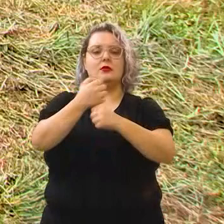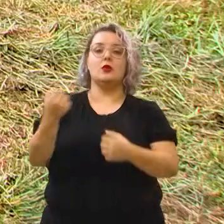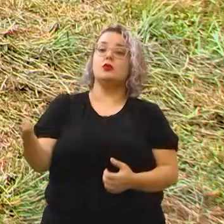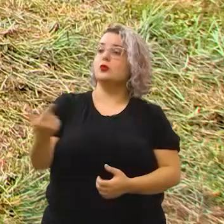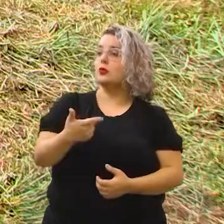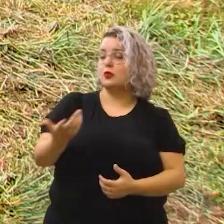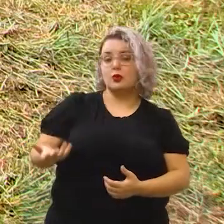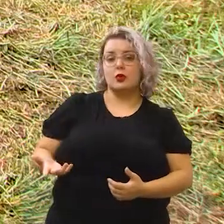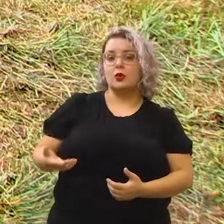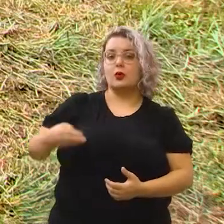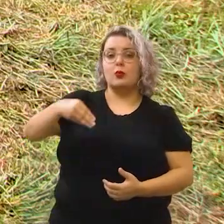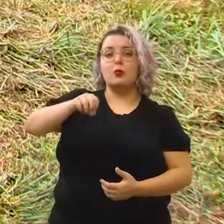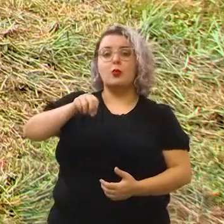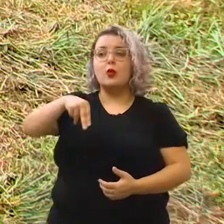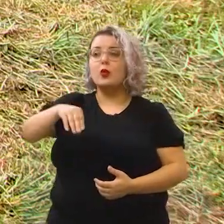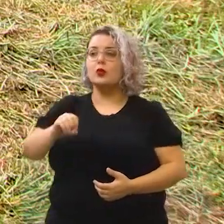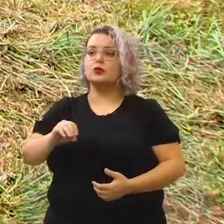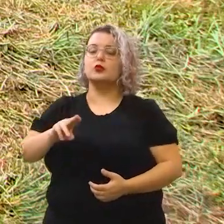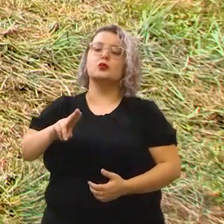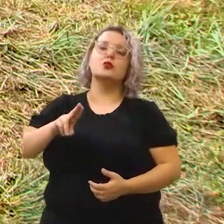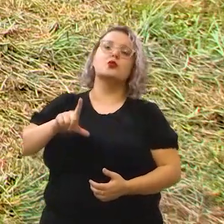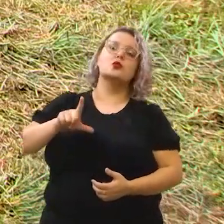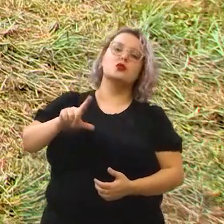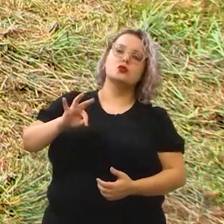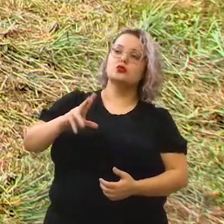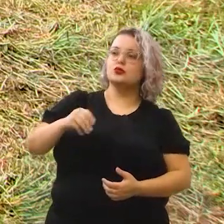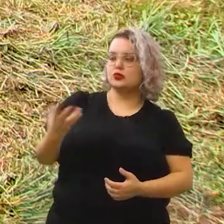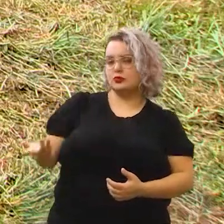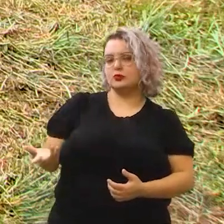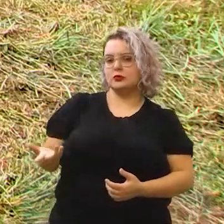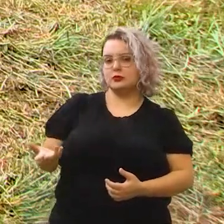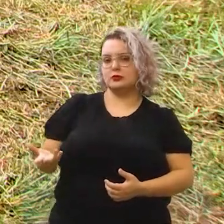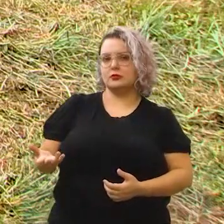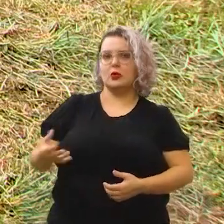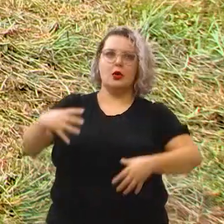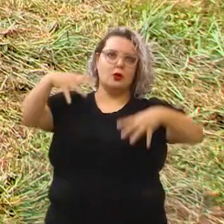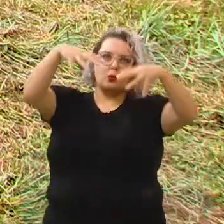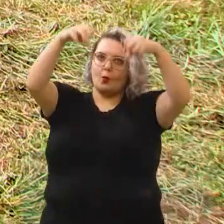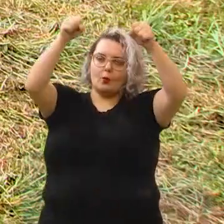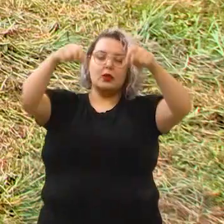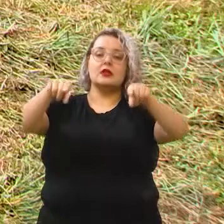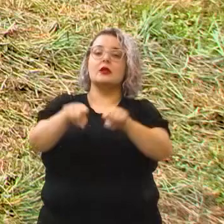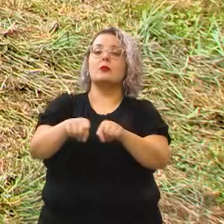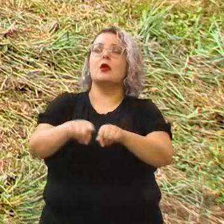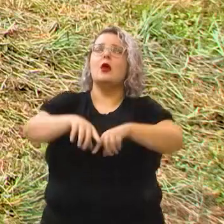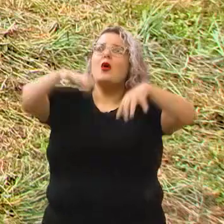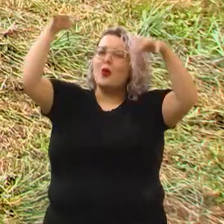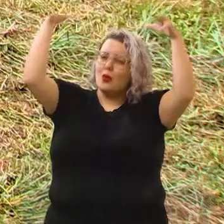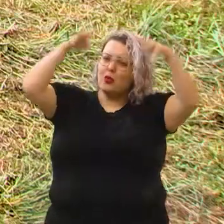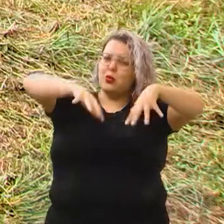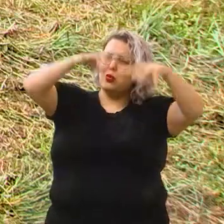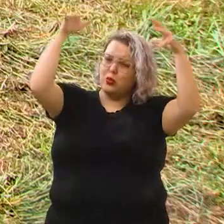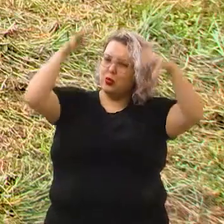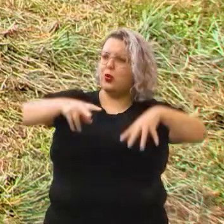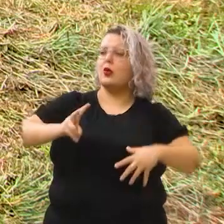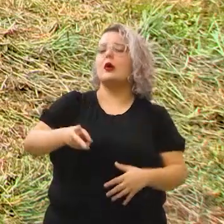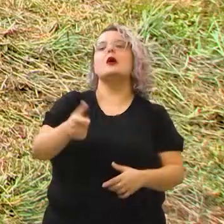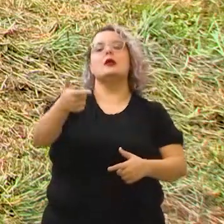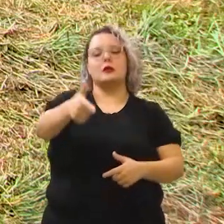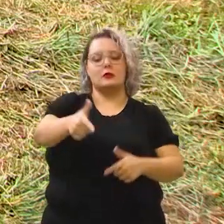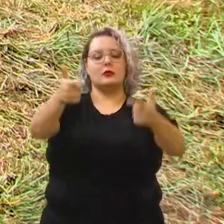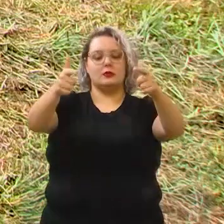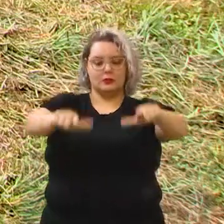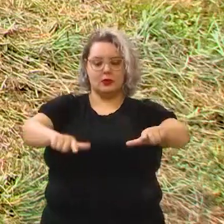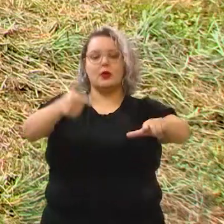resistente do que um monocultivo a uma seca prolongada, vai ser mais resistente a um período de chuvas